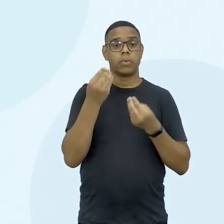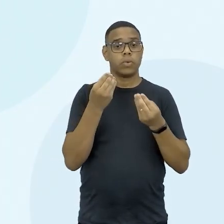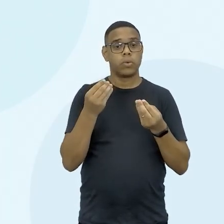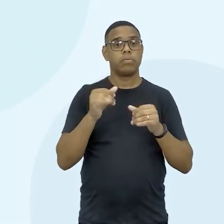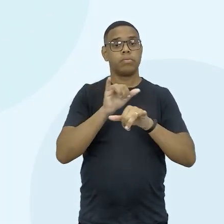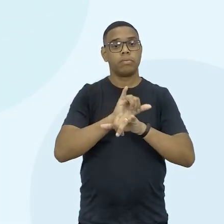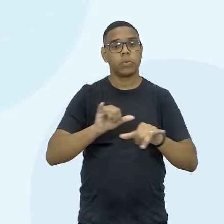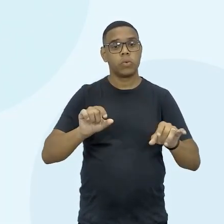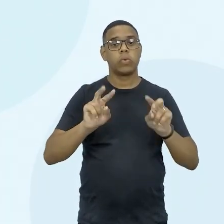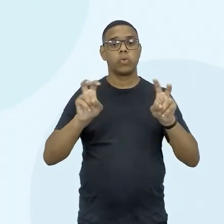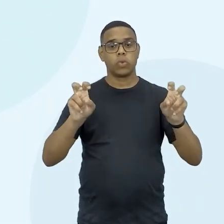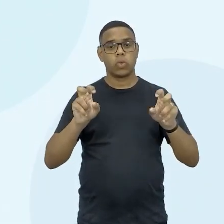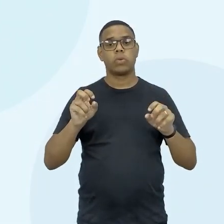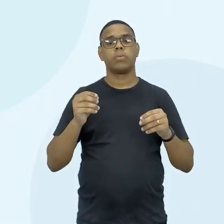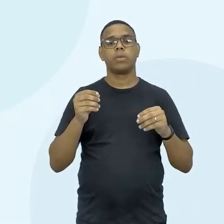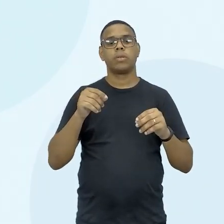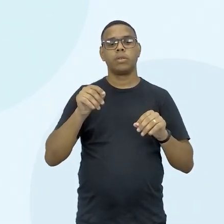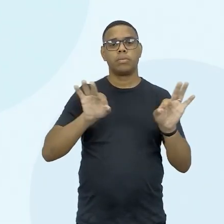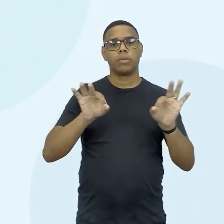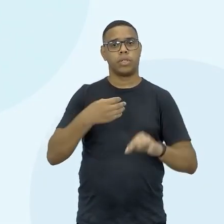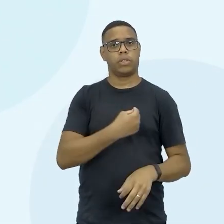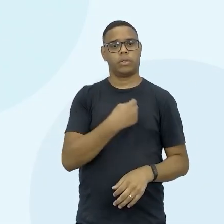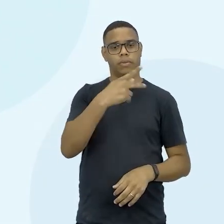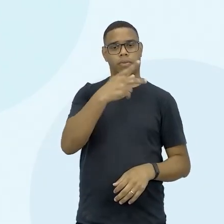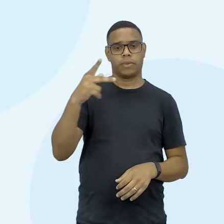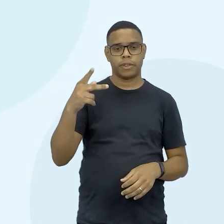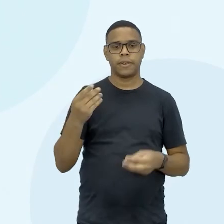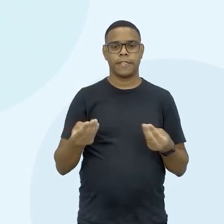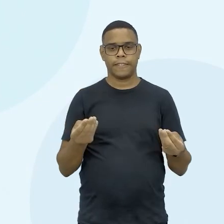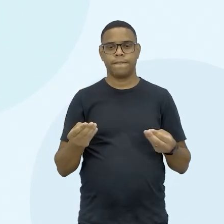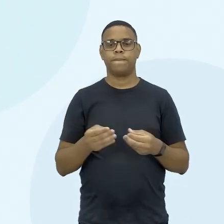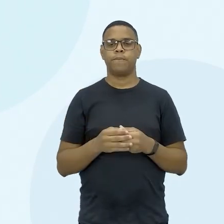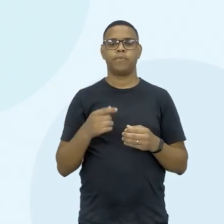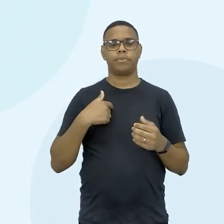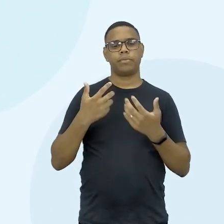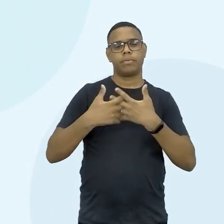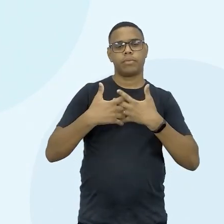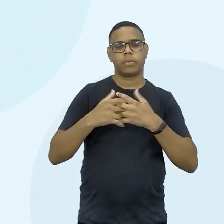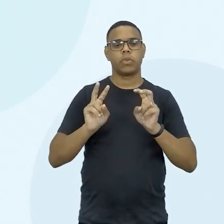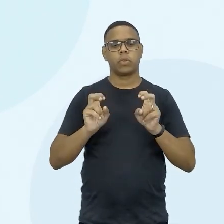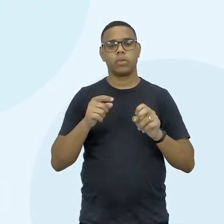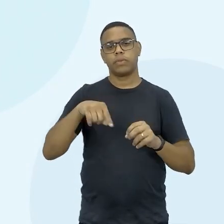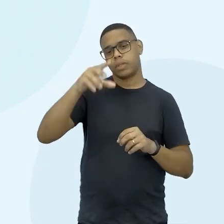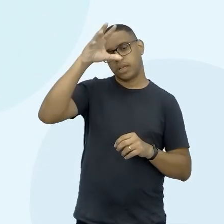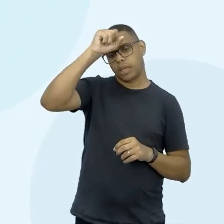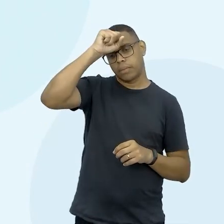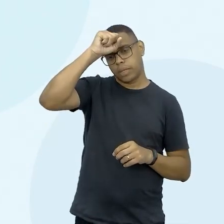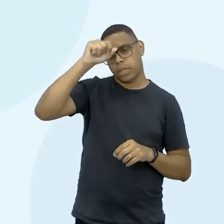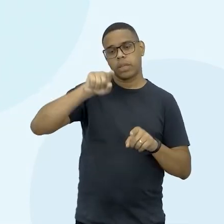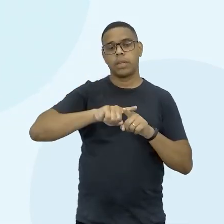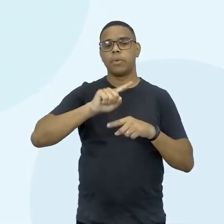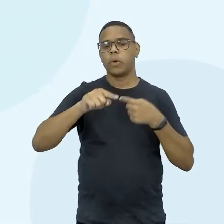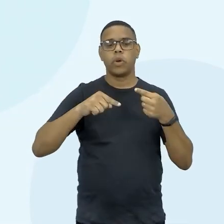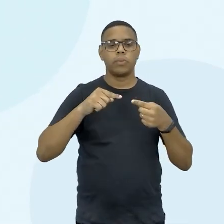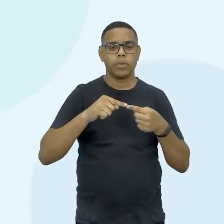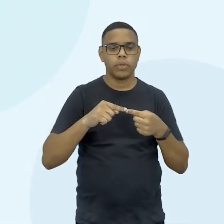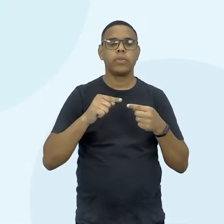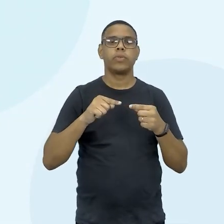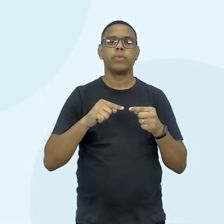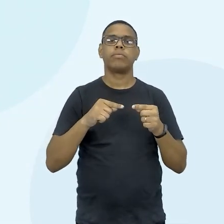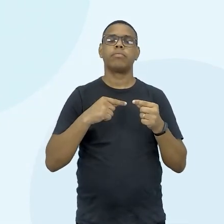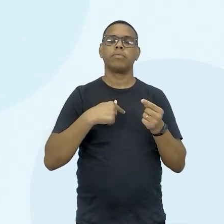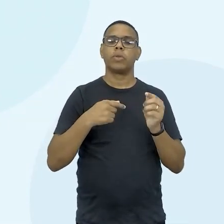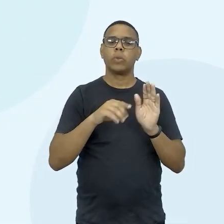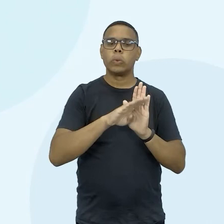anúncio sobre eles mesmos ou o seu projeto de vida, nos estimulando a refletir sobre o que aprendemos e sobre o propósito desse